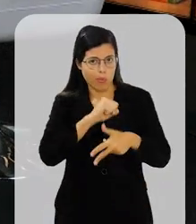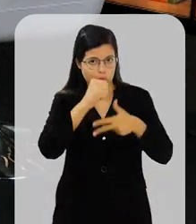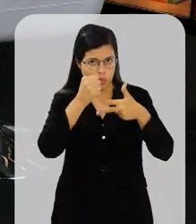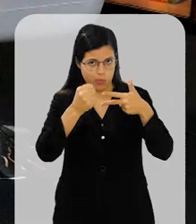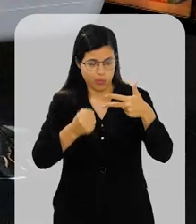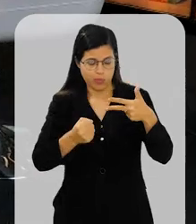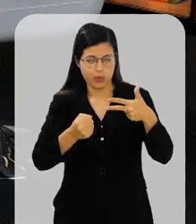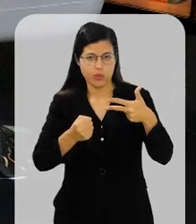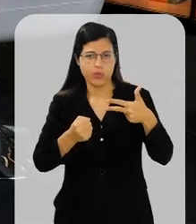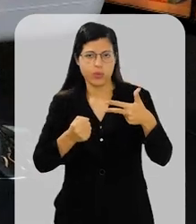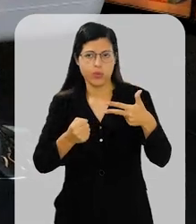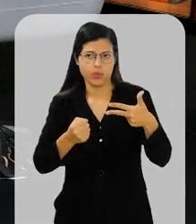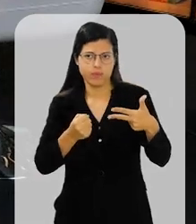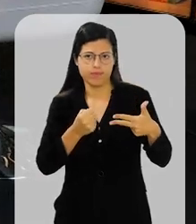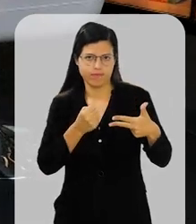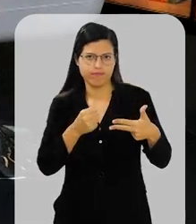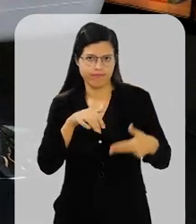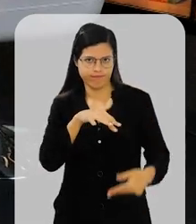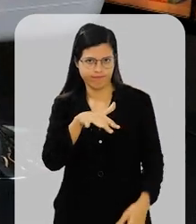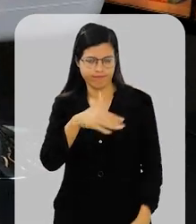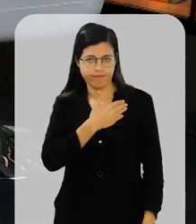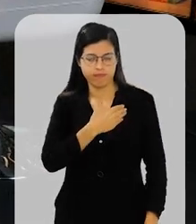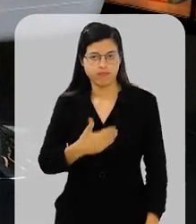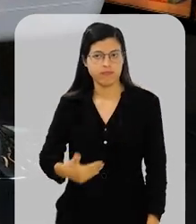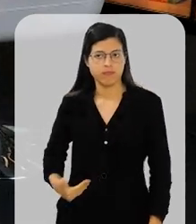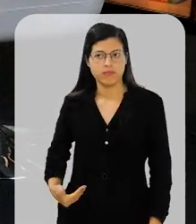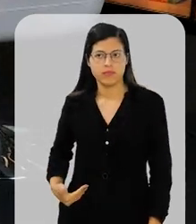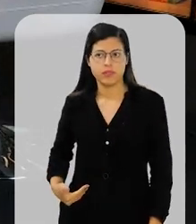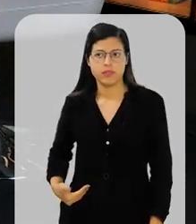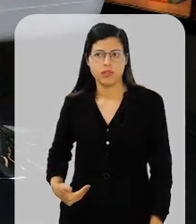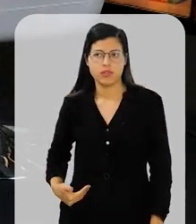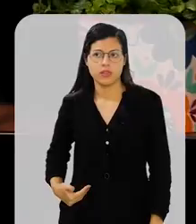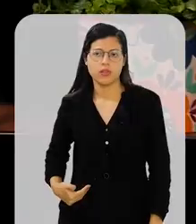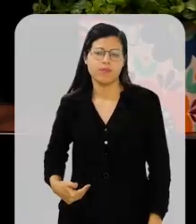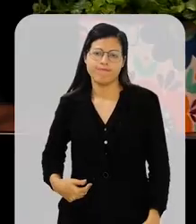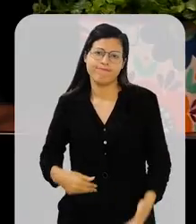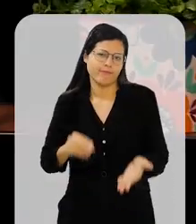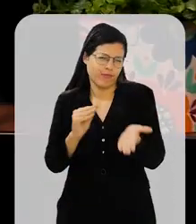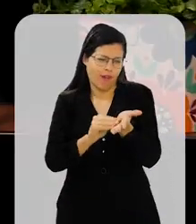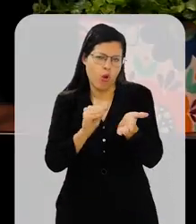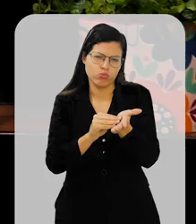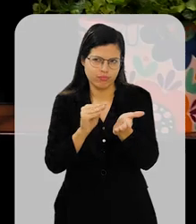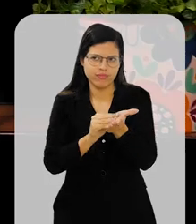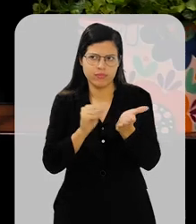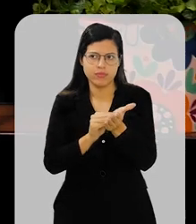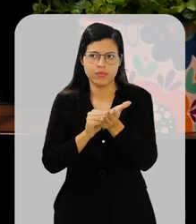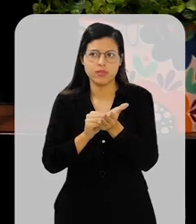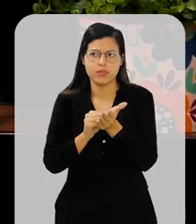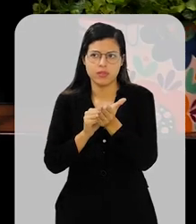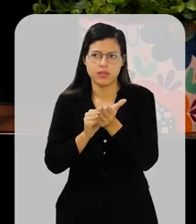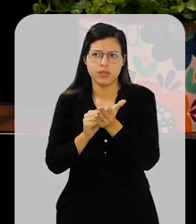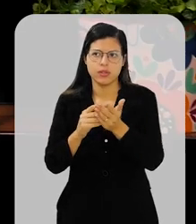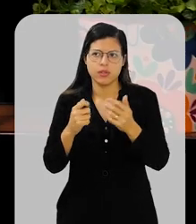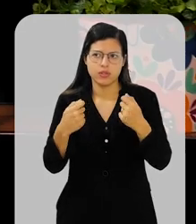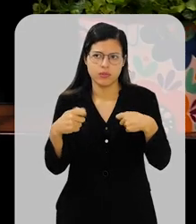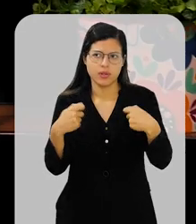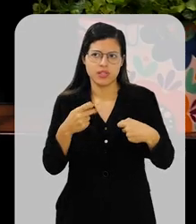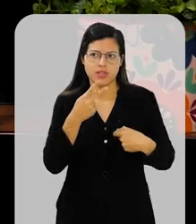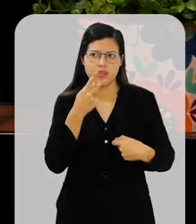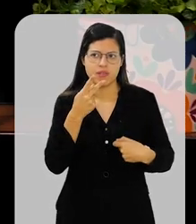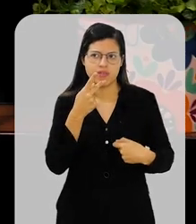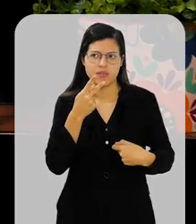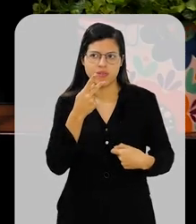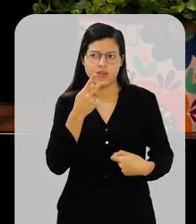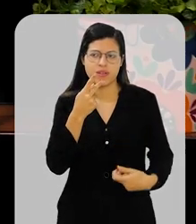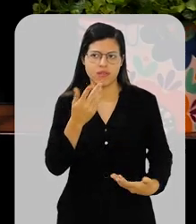O poder público, ele muitas das vezes ele é ausente, né? Nós temos que falar, não